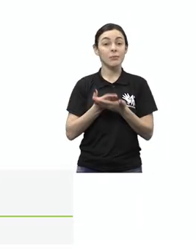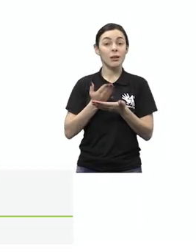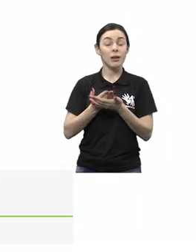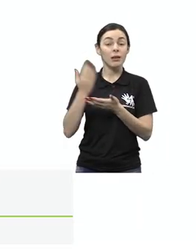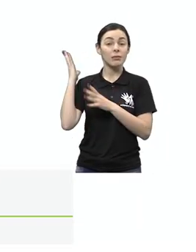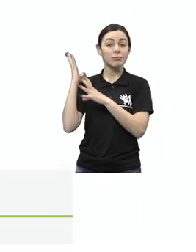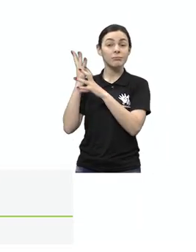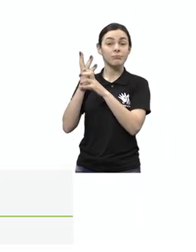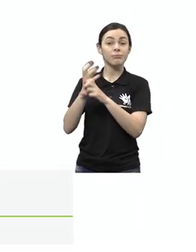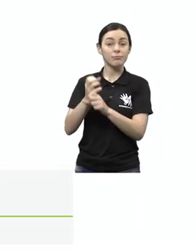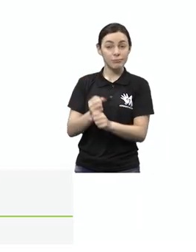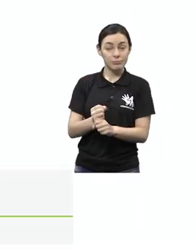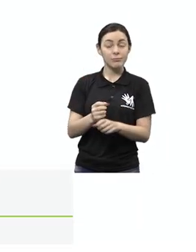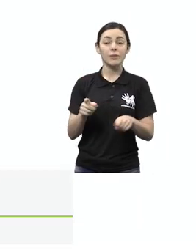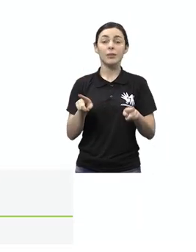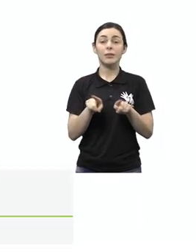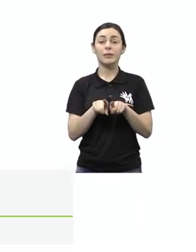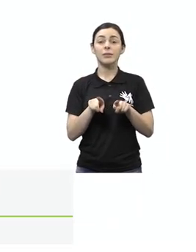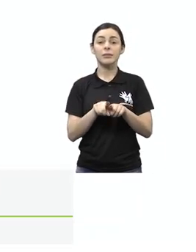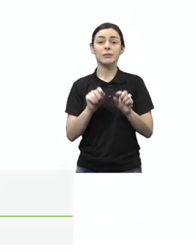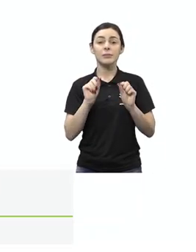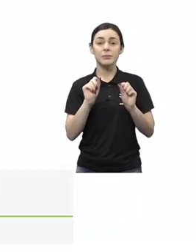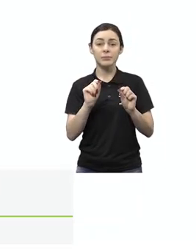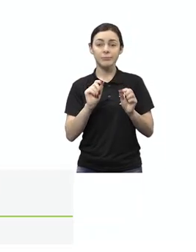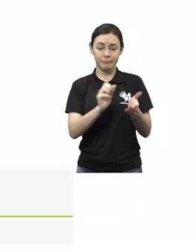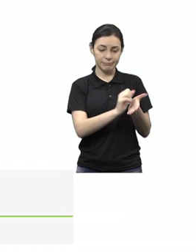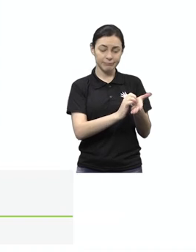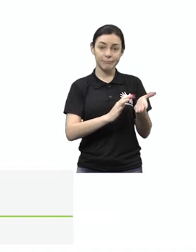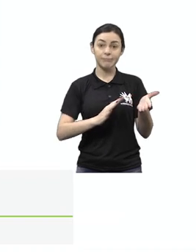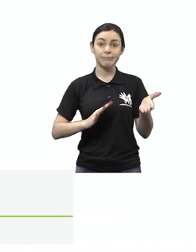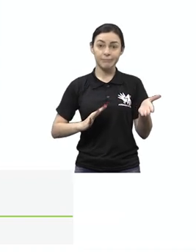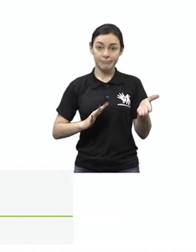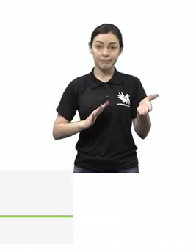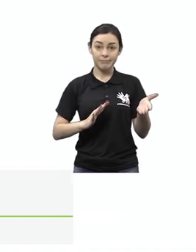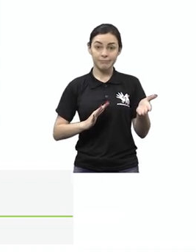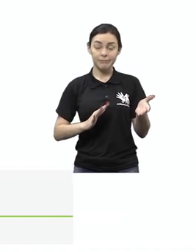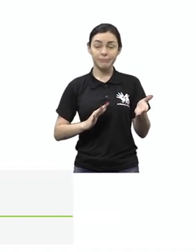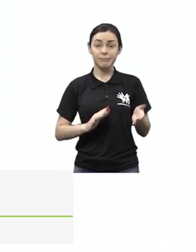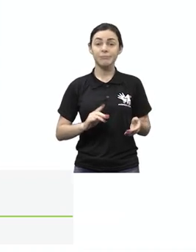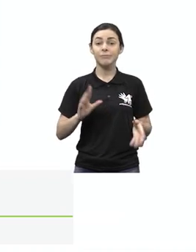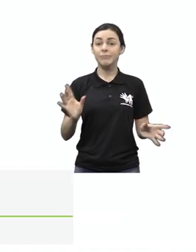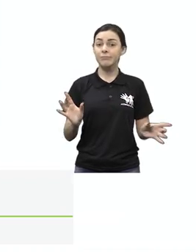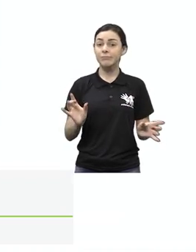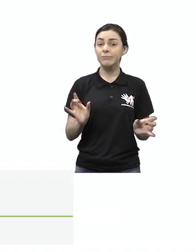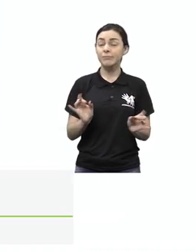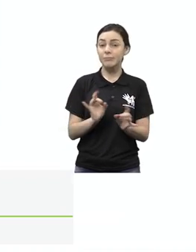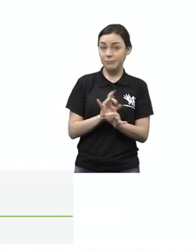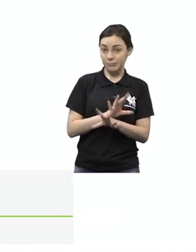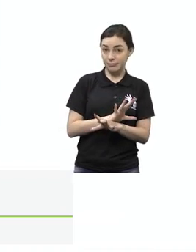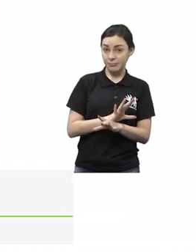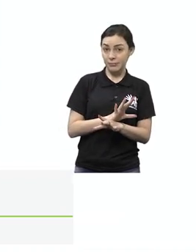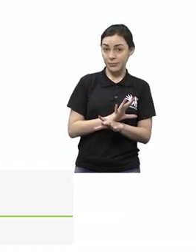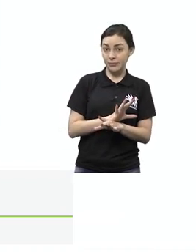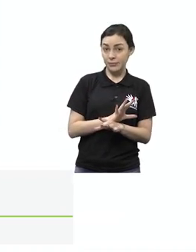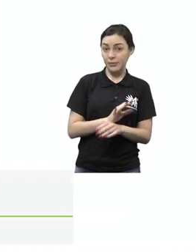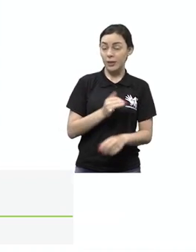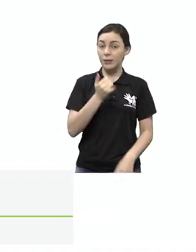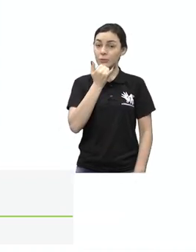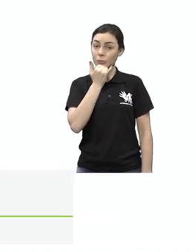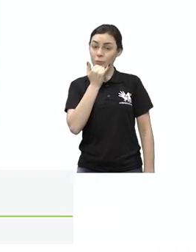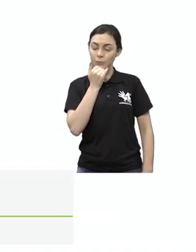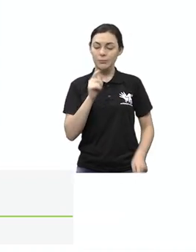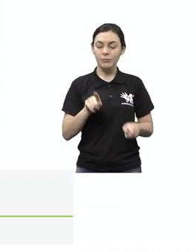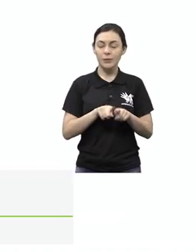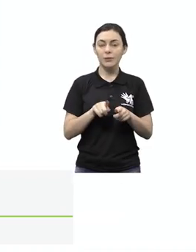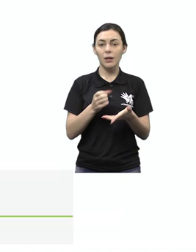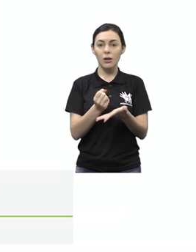recordando as aulas anteriores das professoras, estaremos fazendo atividade e para finalizar e também estaremos